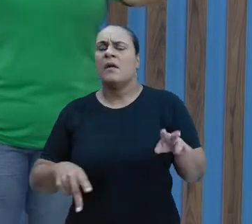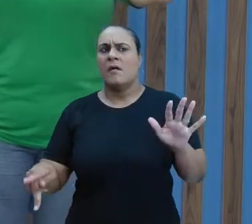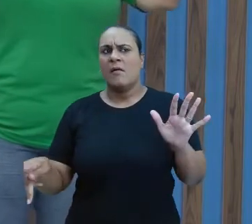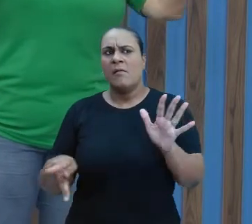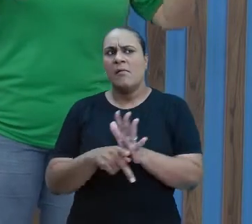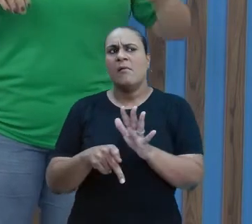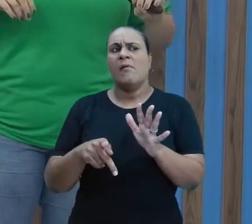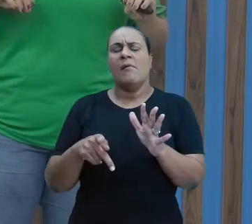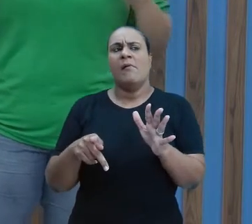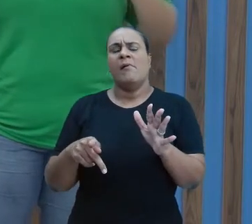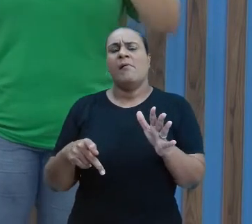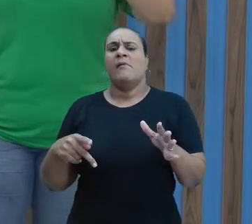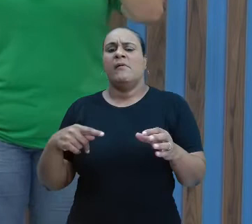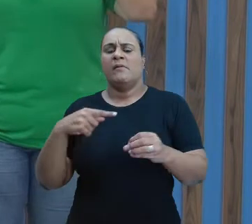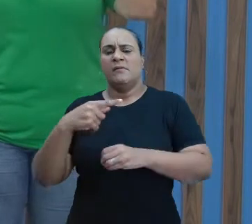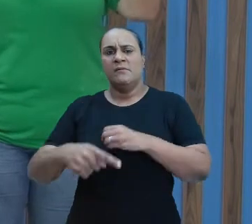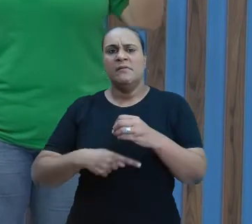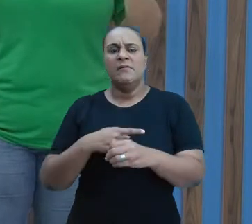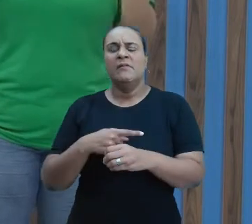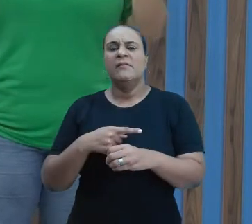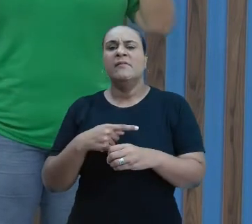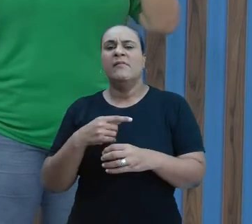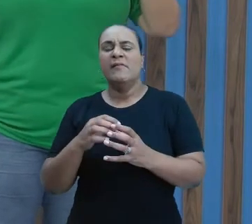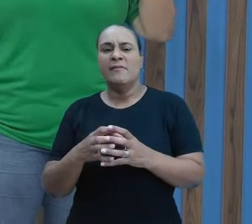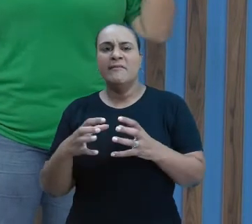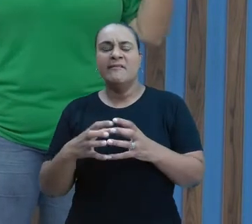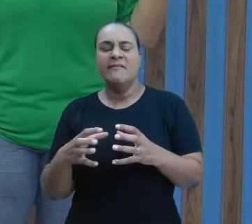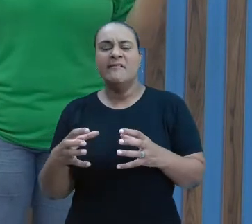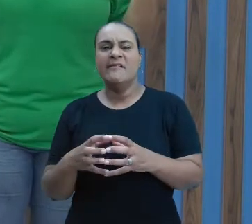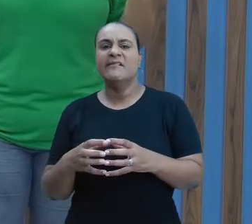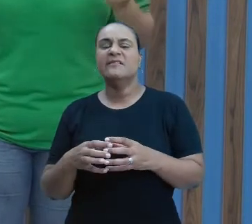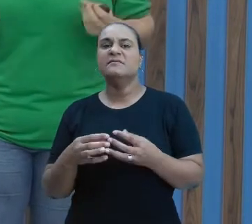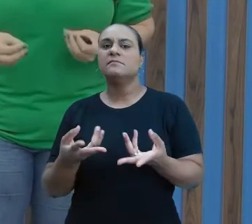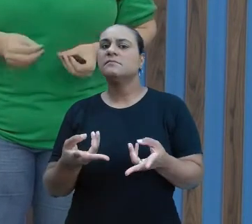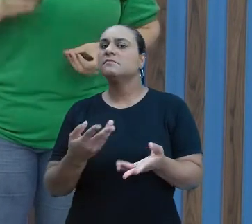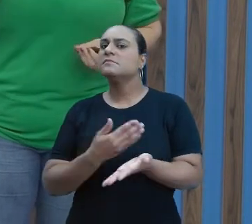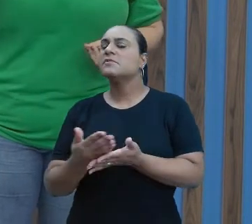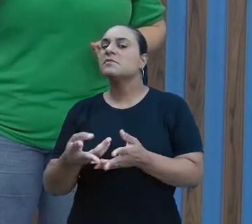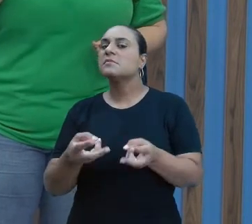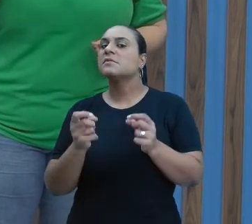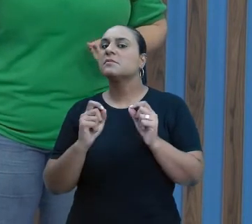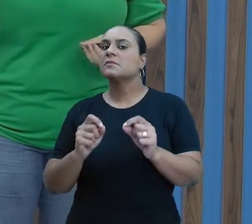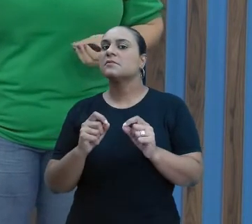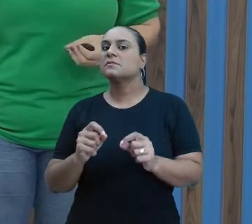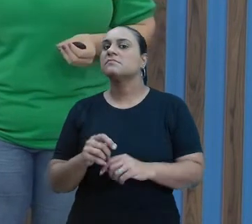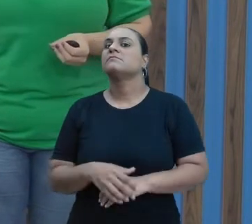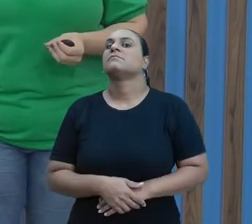elemento e de outro, né, os pesos atômicos, começou-se a perceber que havia uma